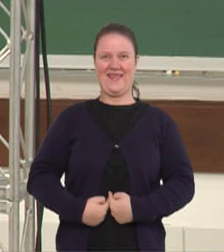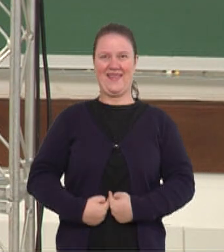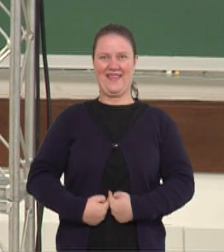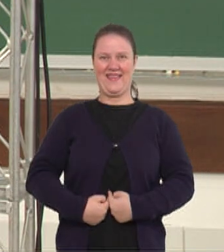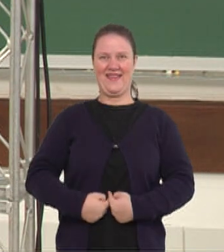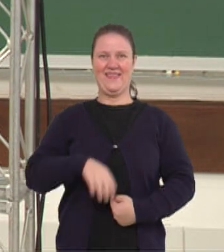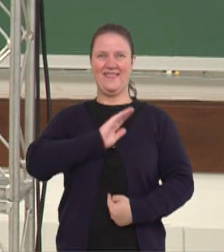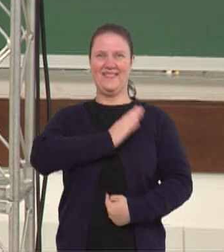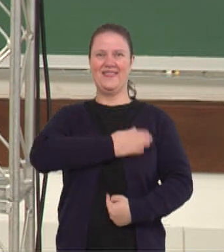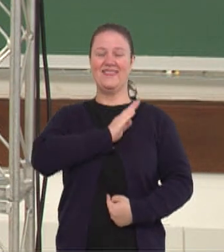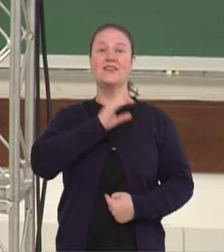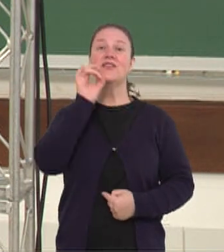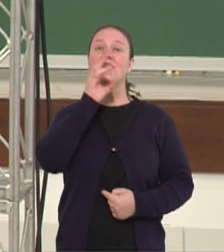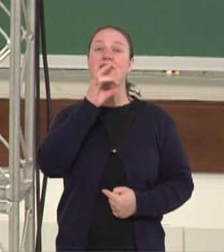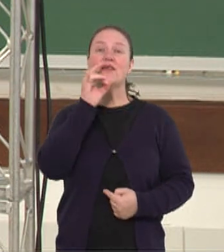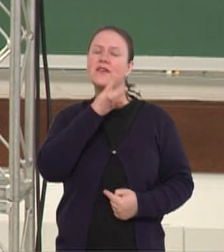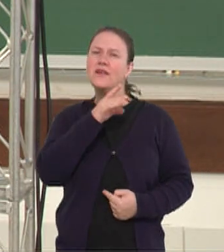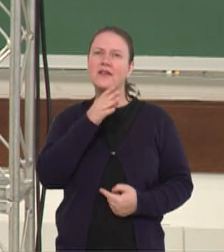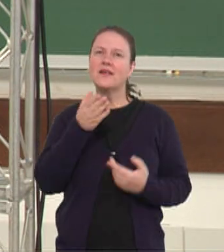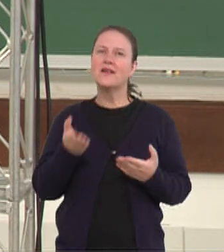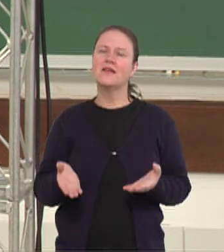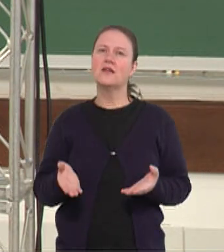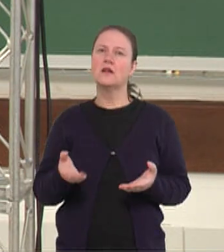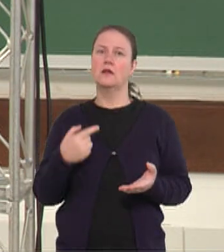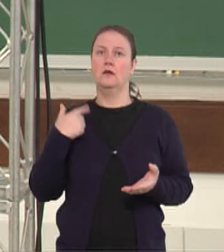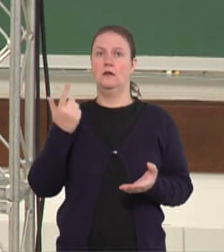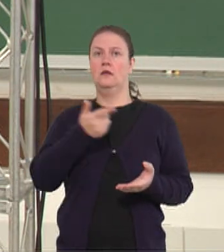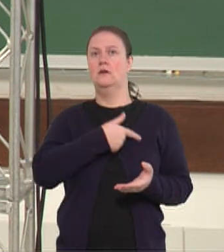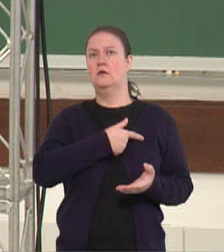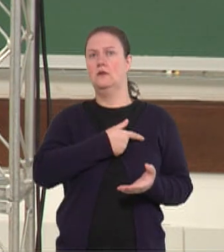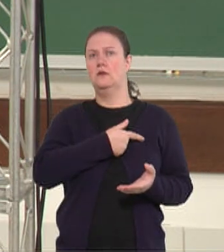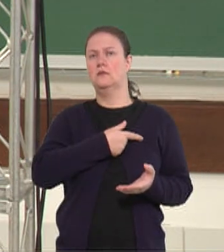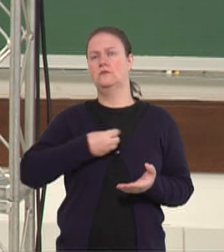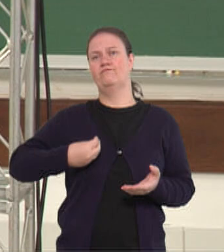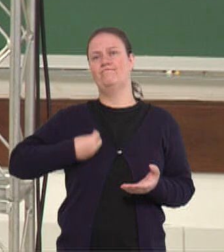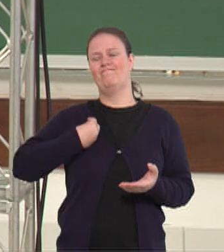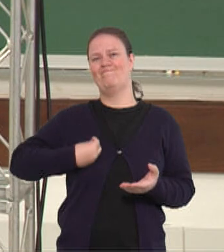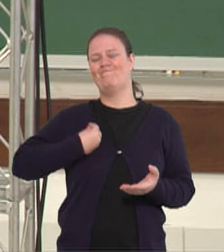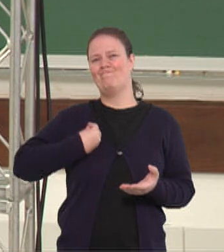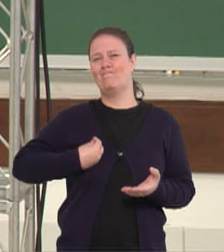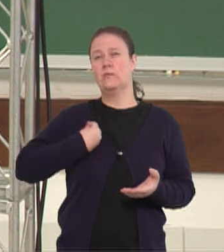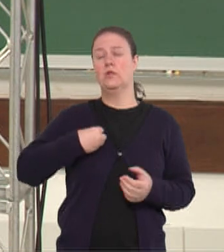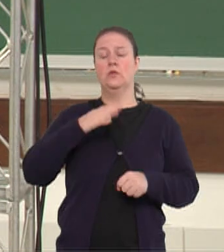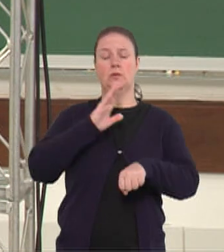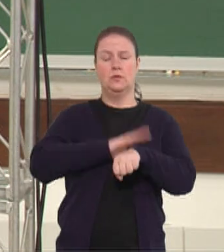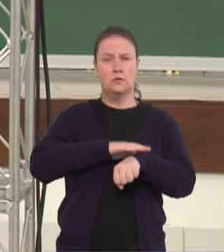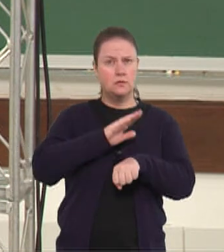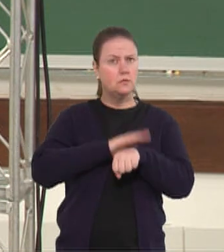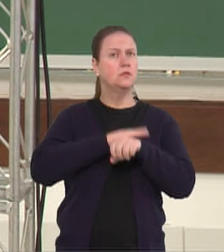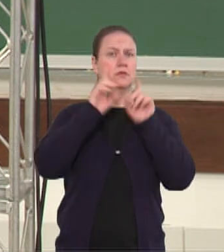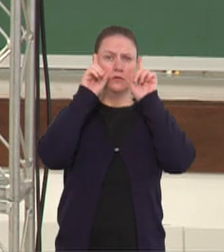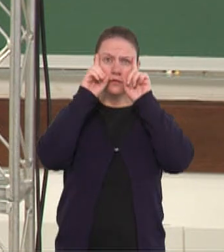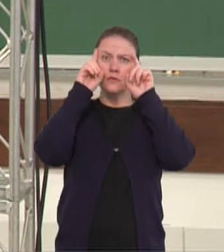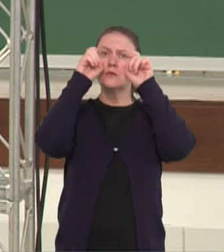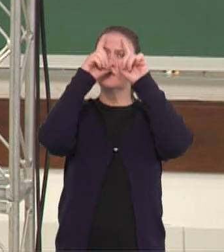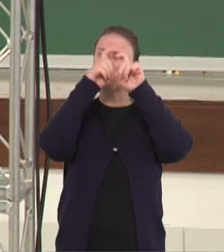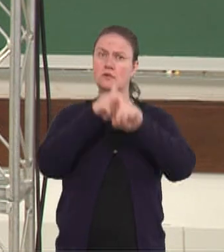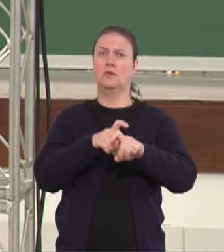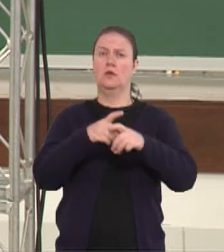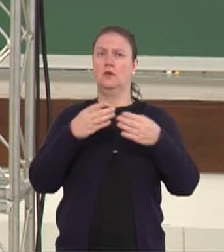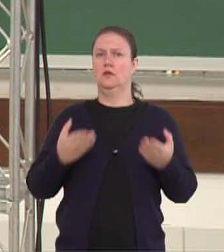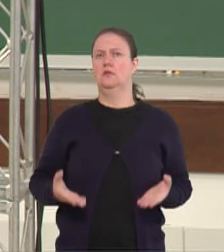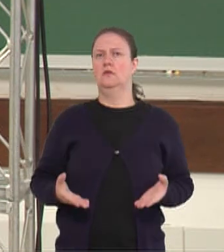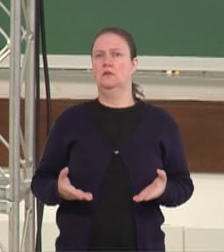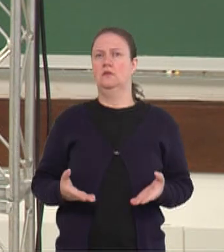coraçãozinho verde, né? Nós estamos vivendo uns momentos difíceis, né? O nosso tema é ser e